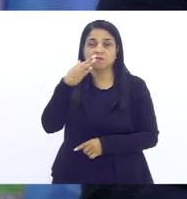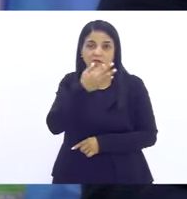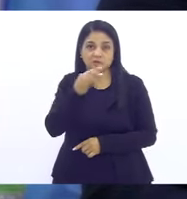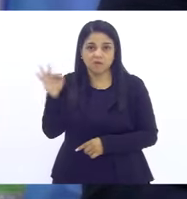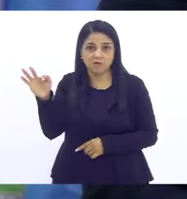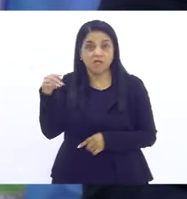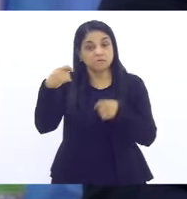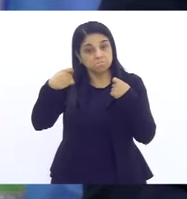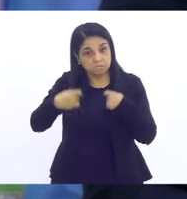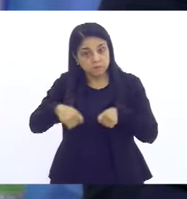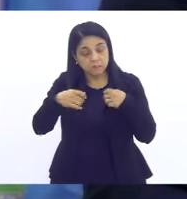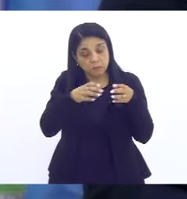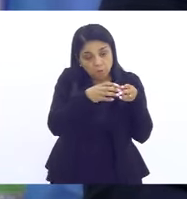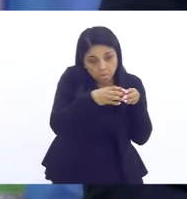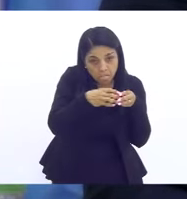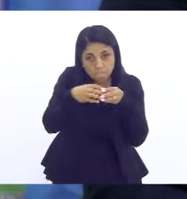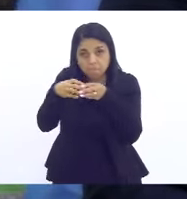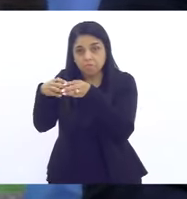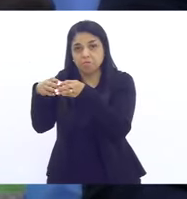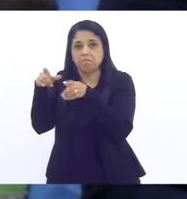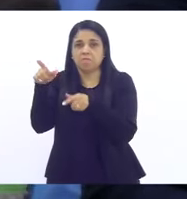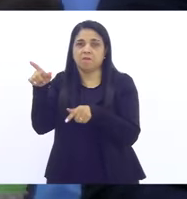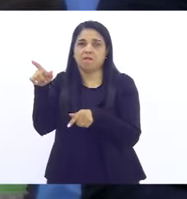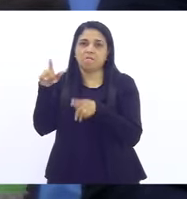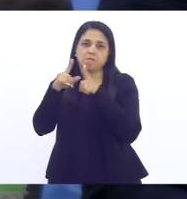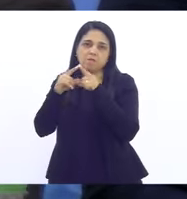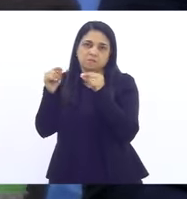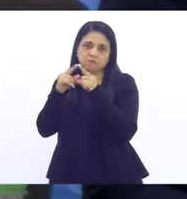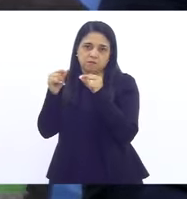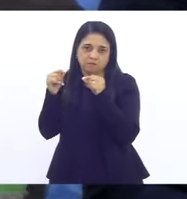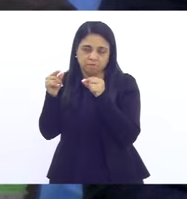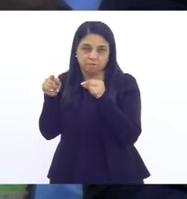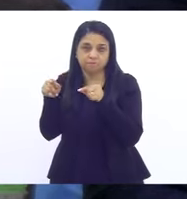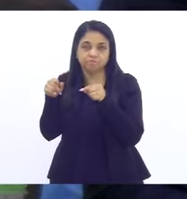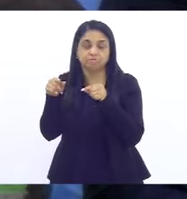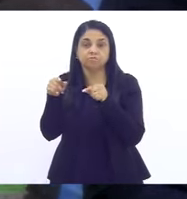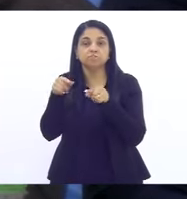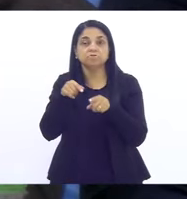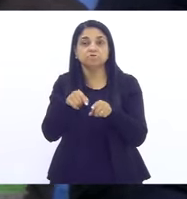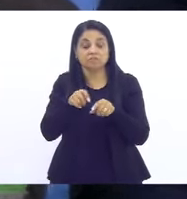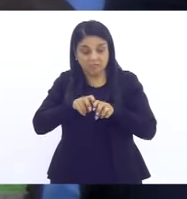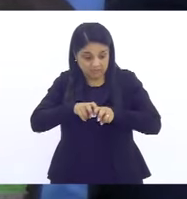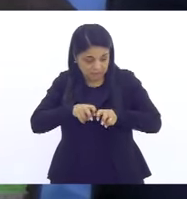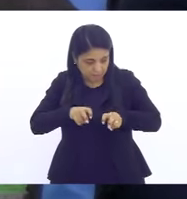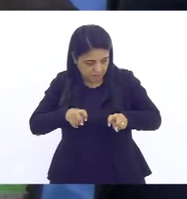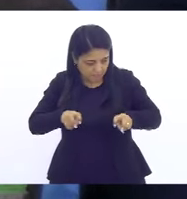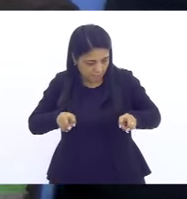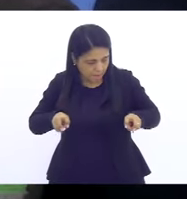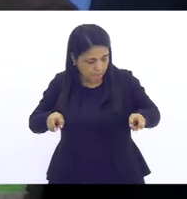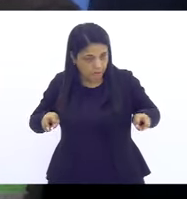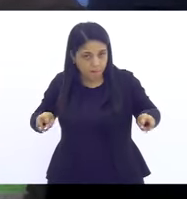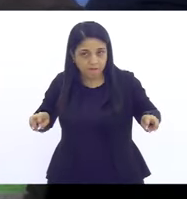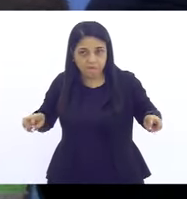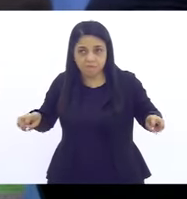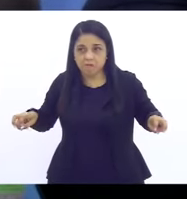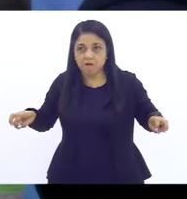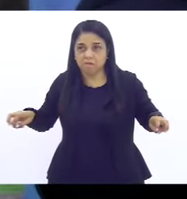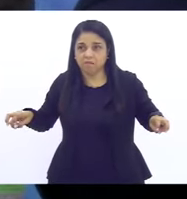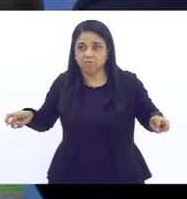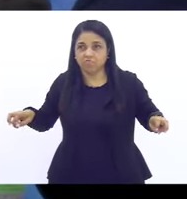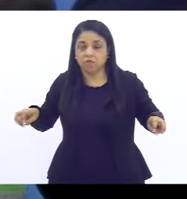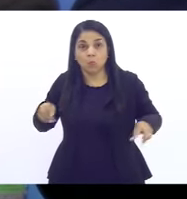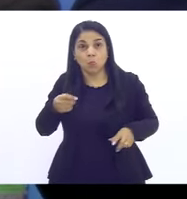agência, nós temos que ir em comboio. E aí, quando você se depara com a mesa aqui, ó, quase que o parlamento